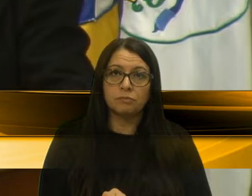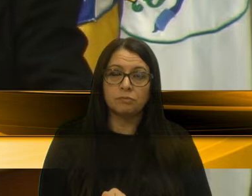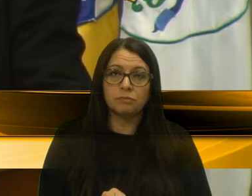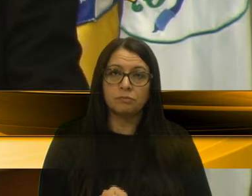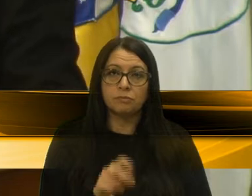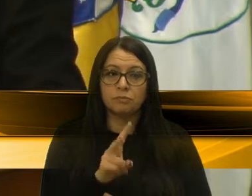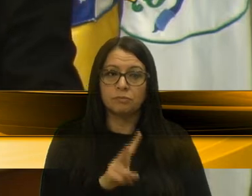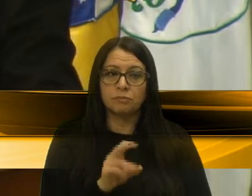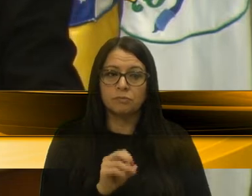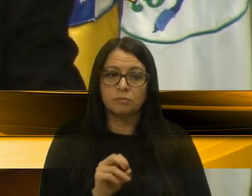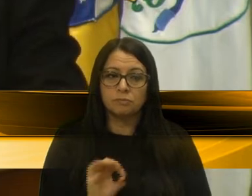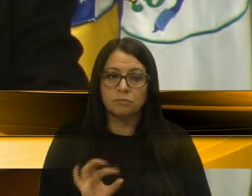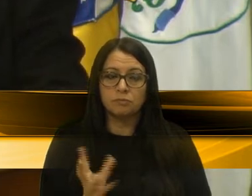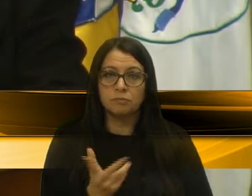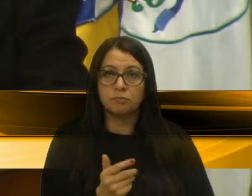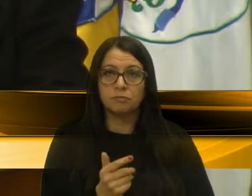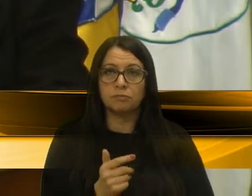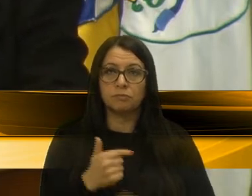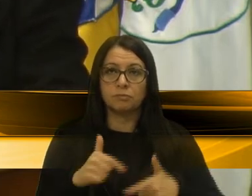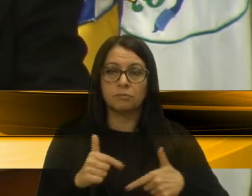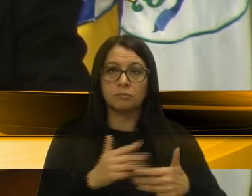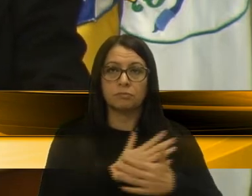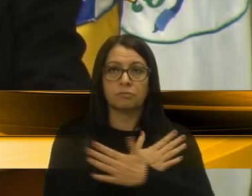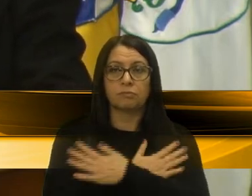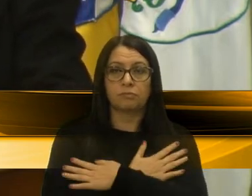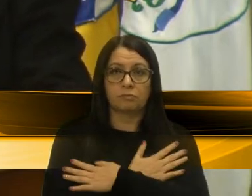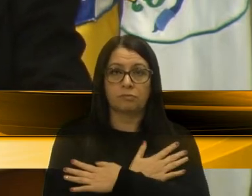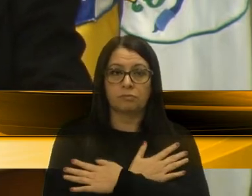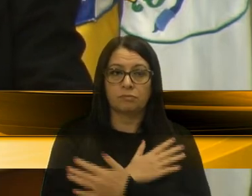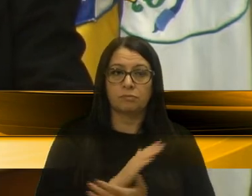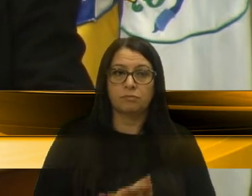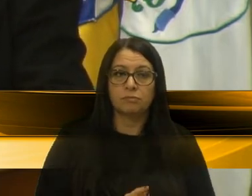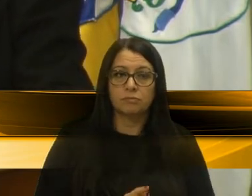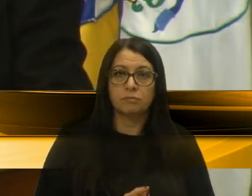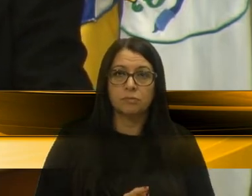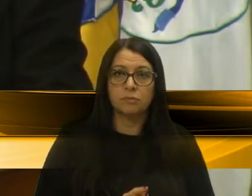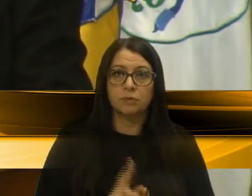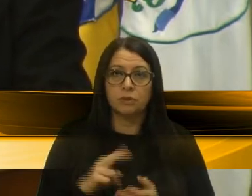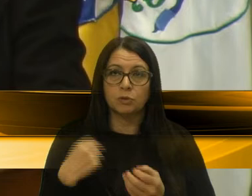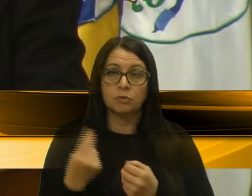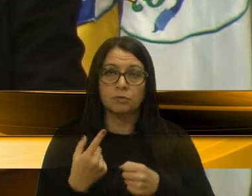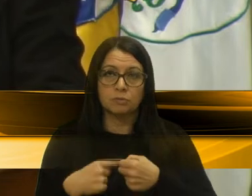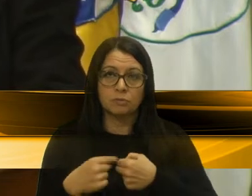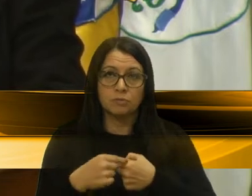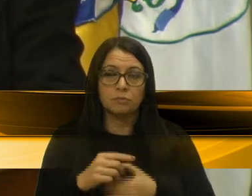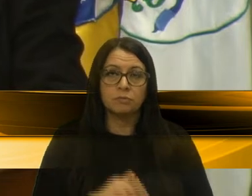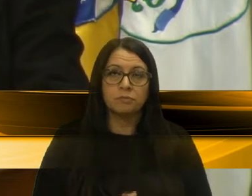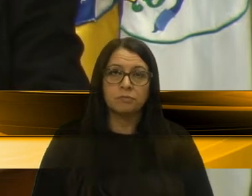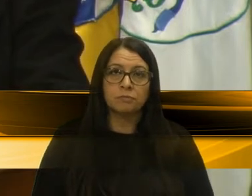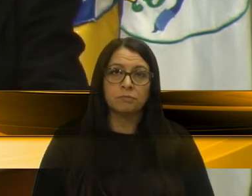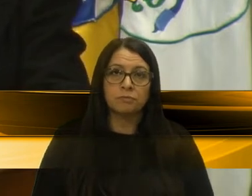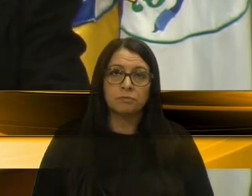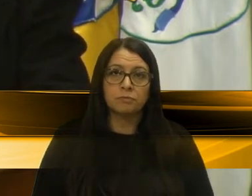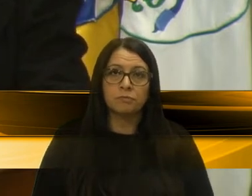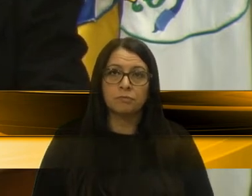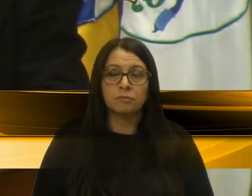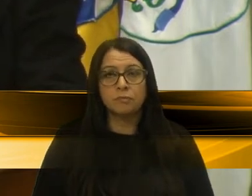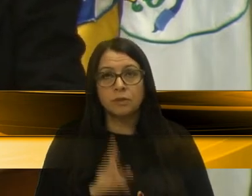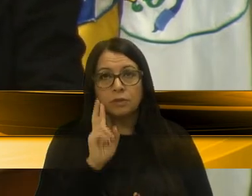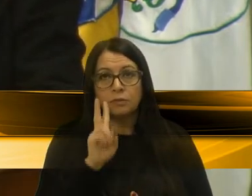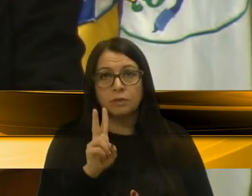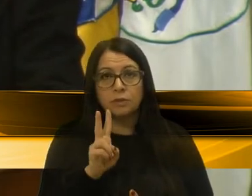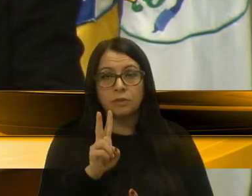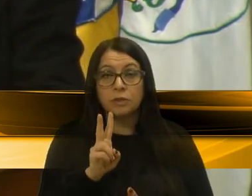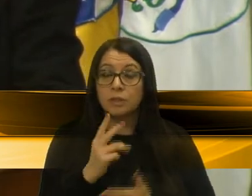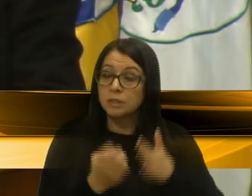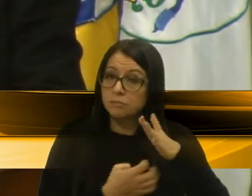20 milhões de trabalhadores desempregados. Na nossa cidade, em que pese a